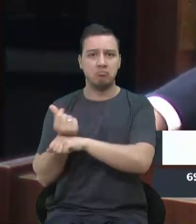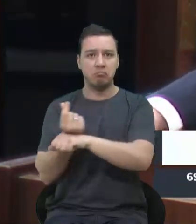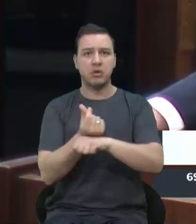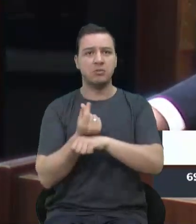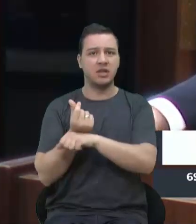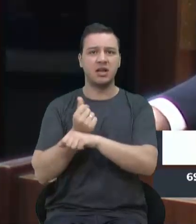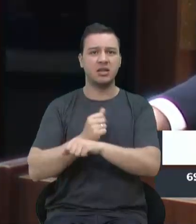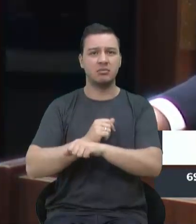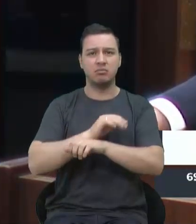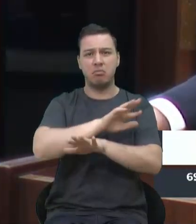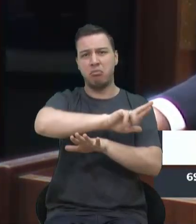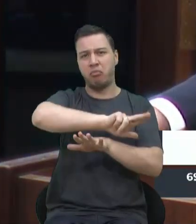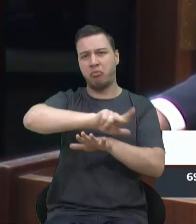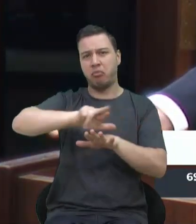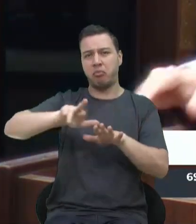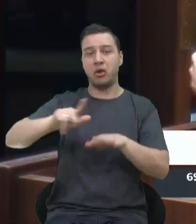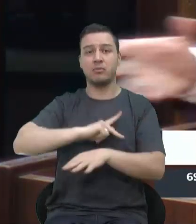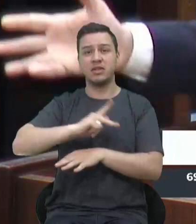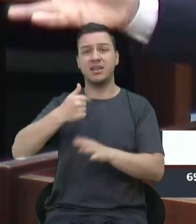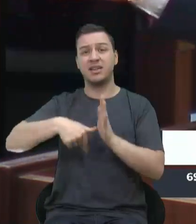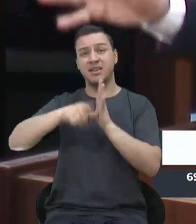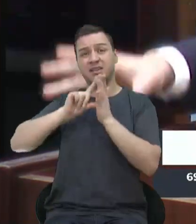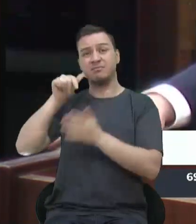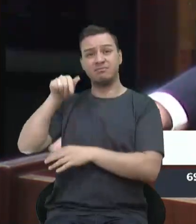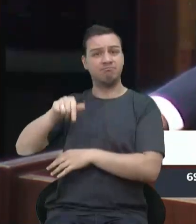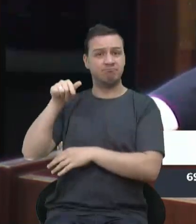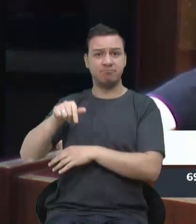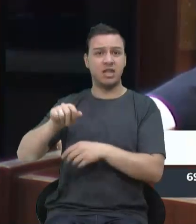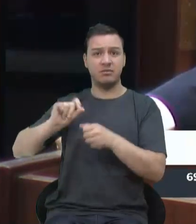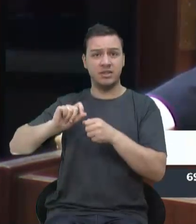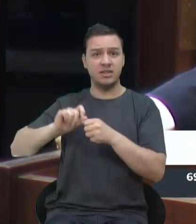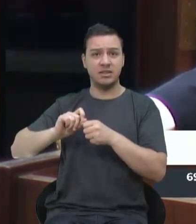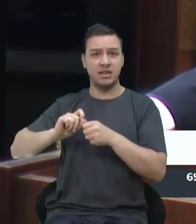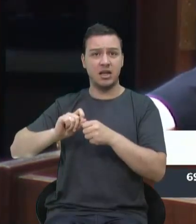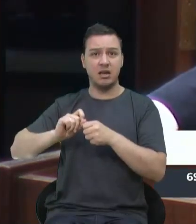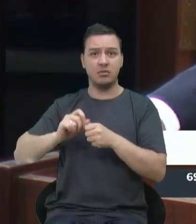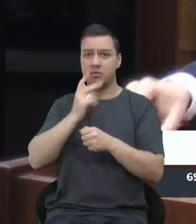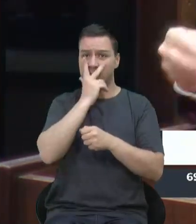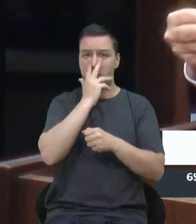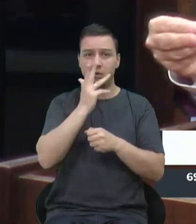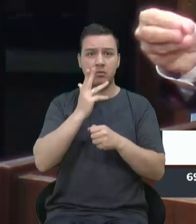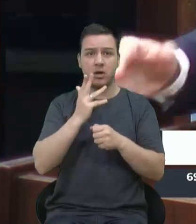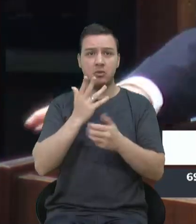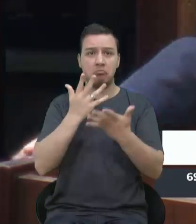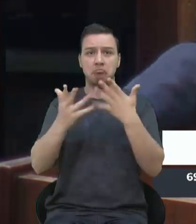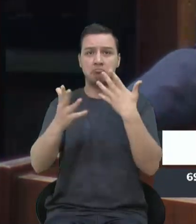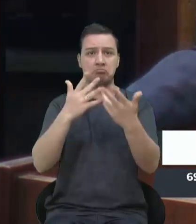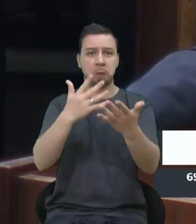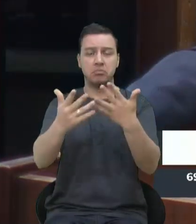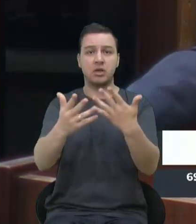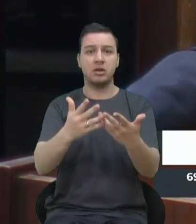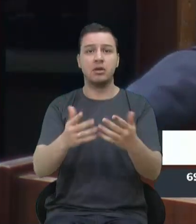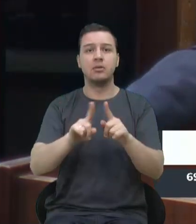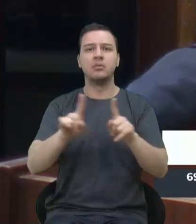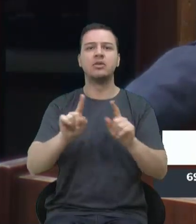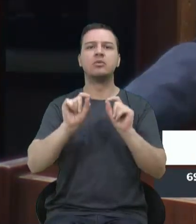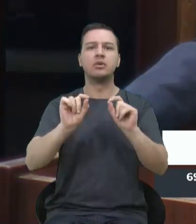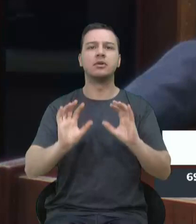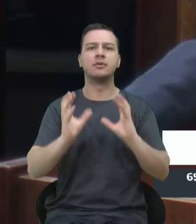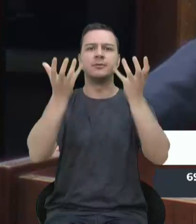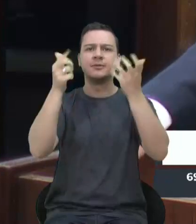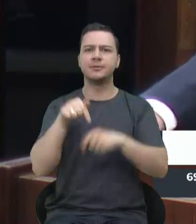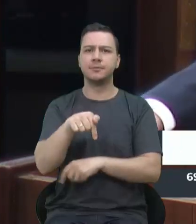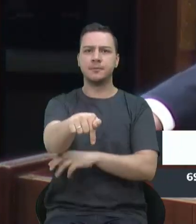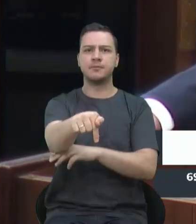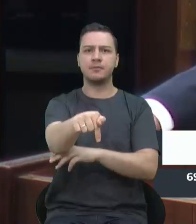ela haviam feito e havia passado em brancas nuvens. Mas o que aconteceu naquele então? É que a